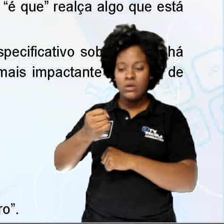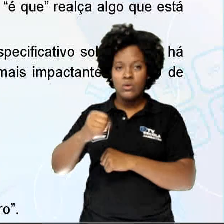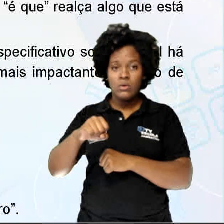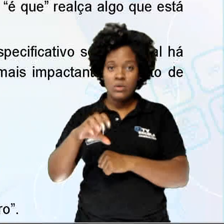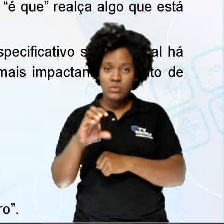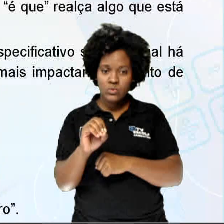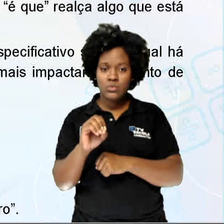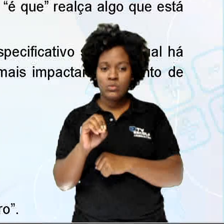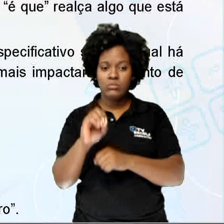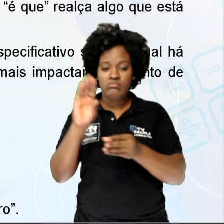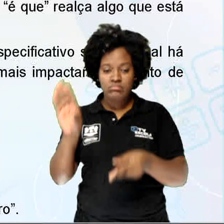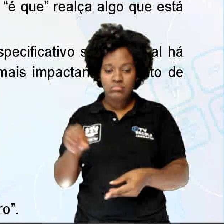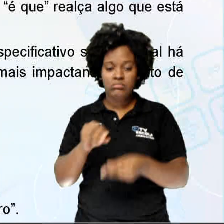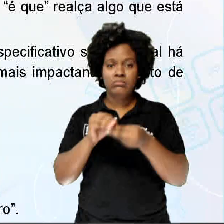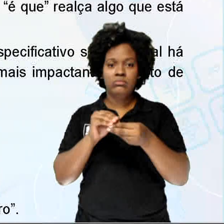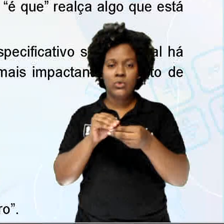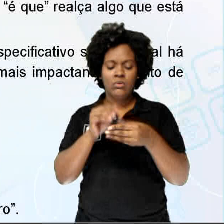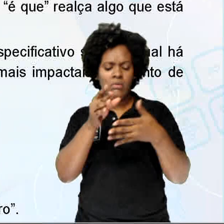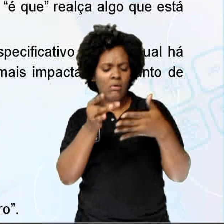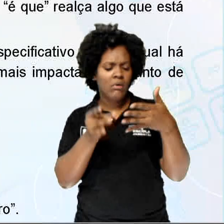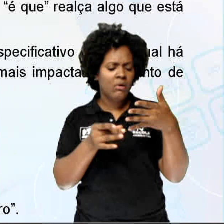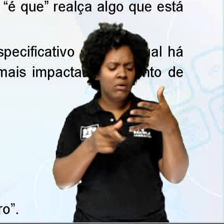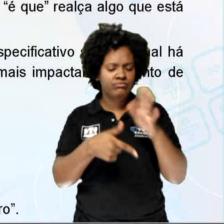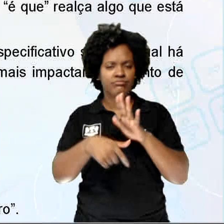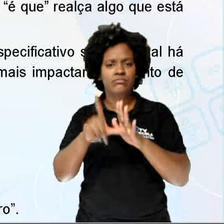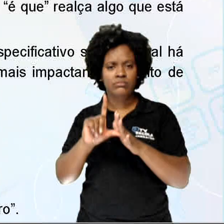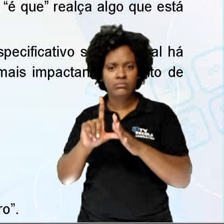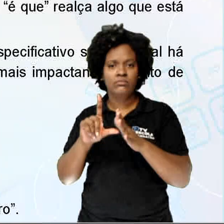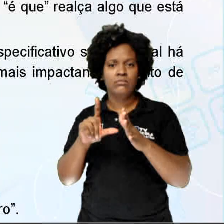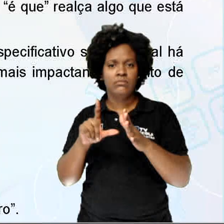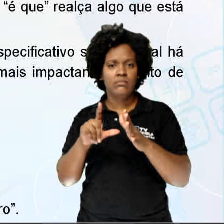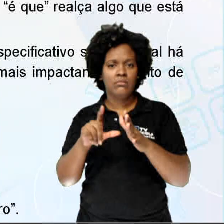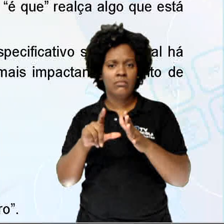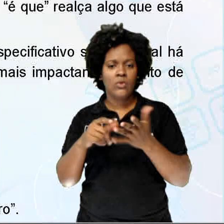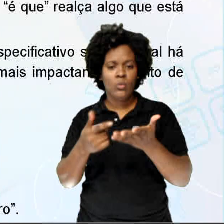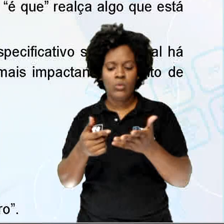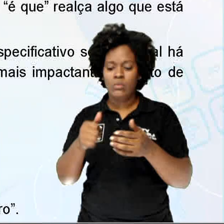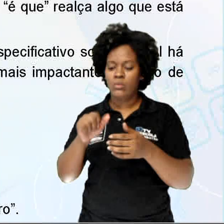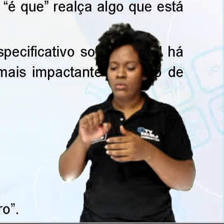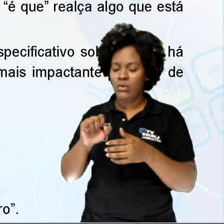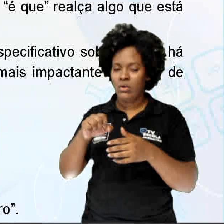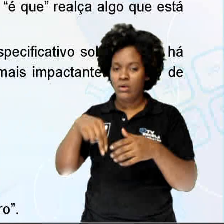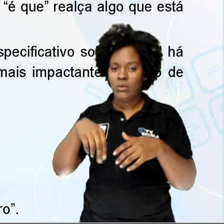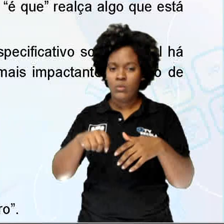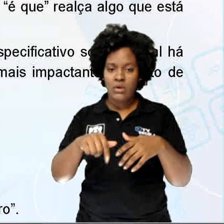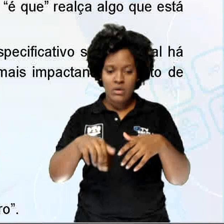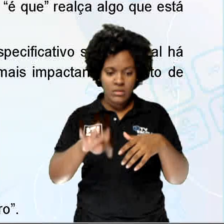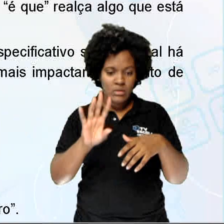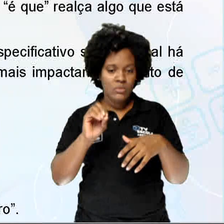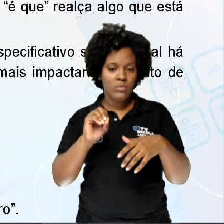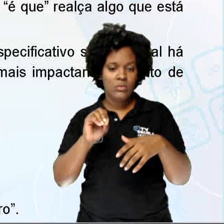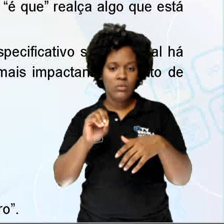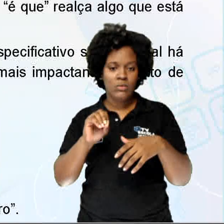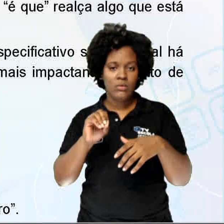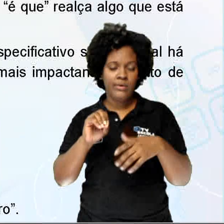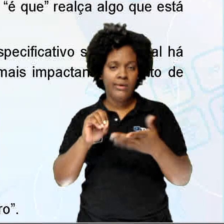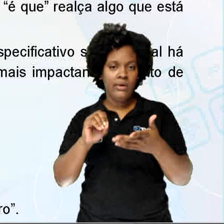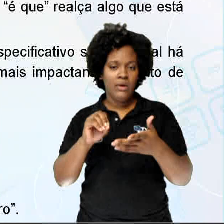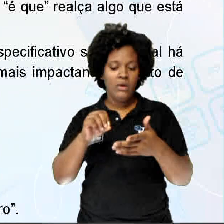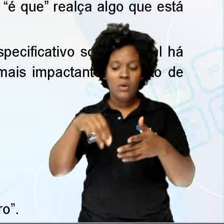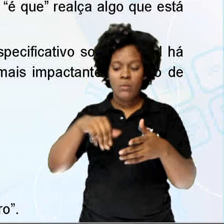os argumentos anteriores, enquanto realmente e muito marcam objetivamente